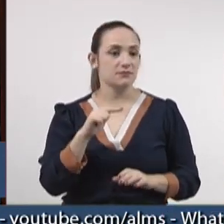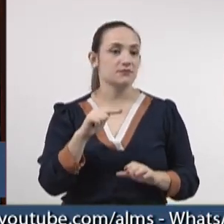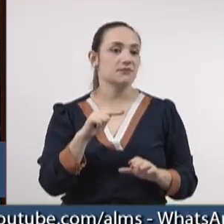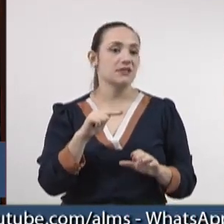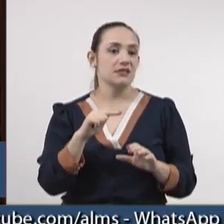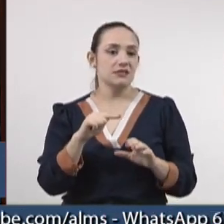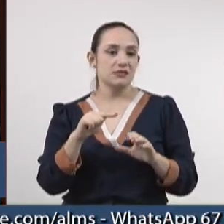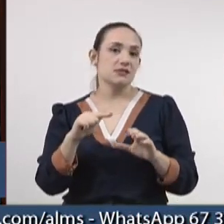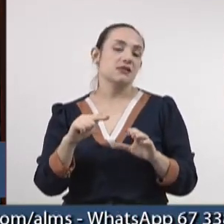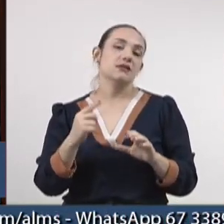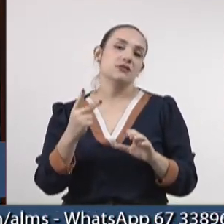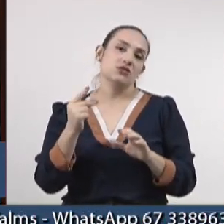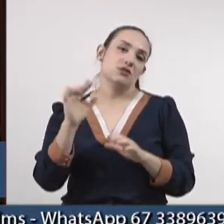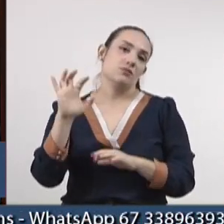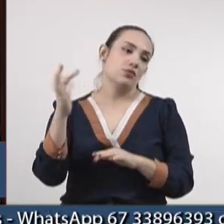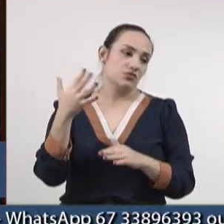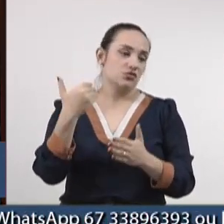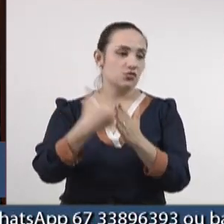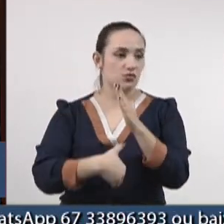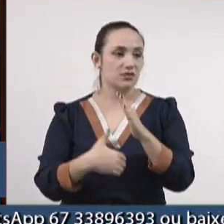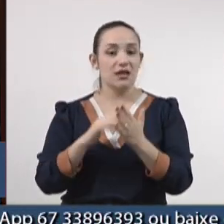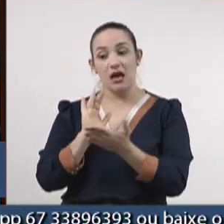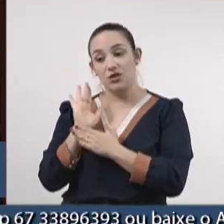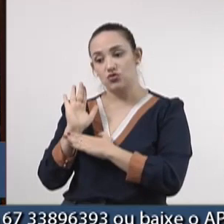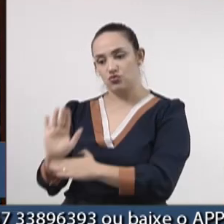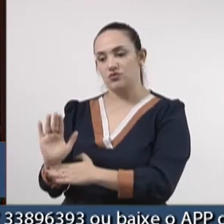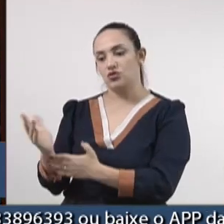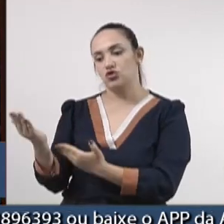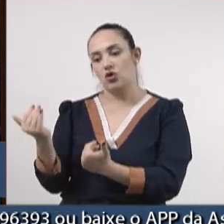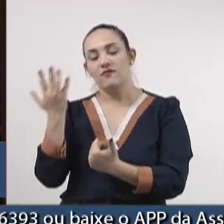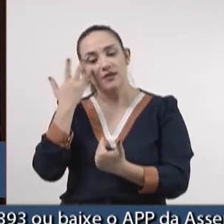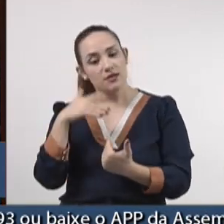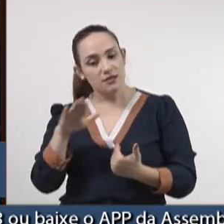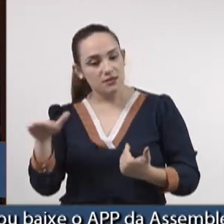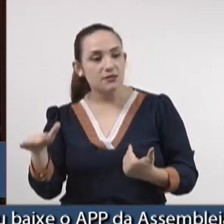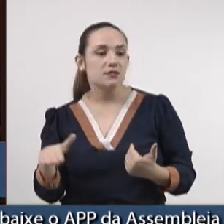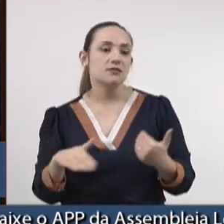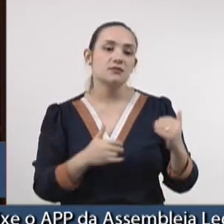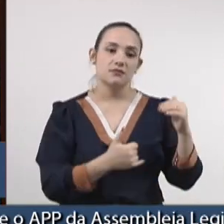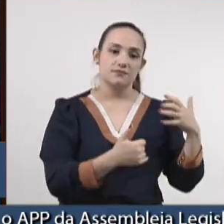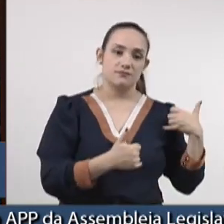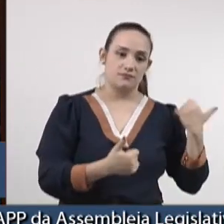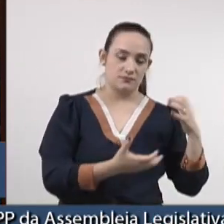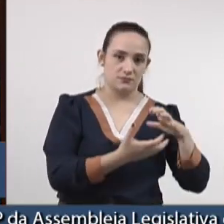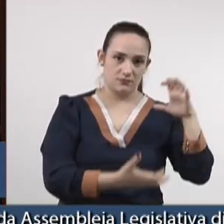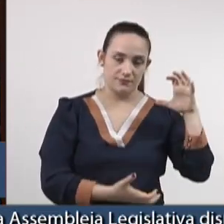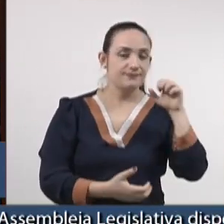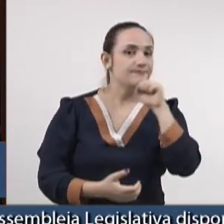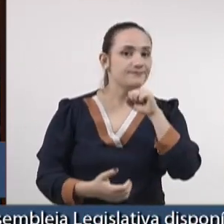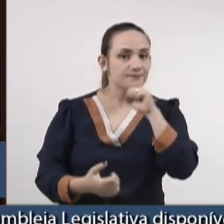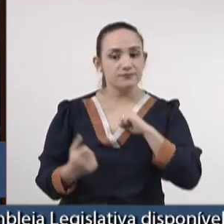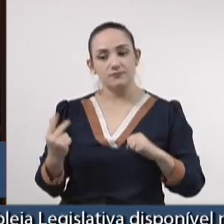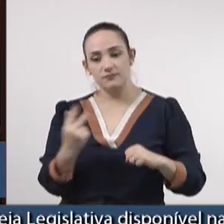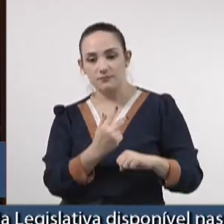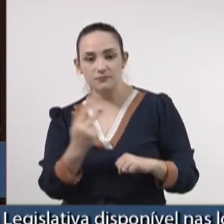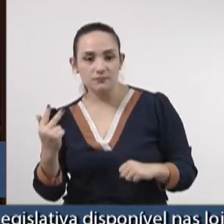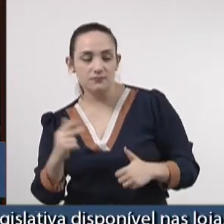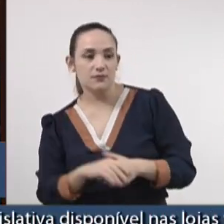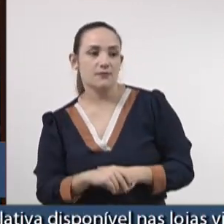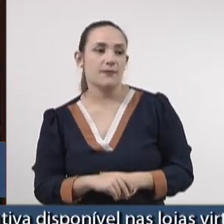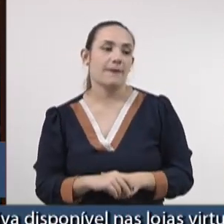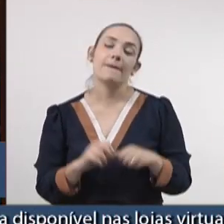fins lucrativos crianças e adolescentes idosos em condição de vulnerabilidade social